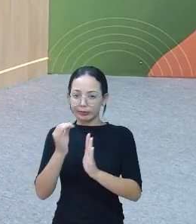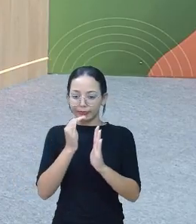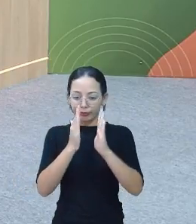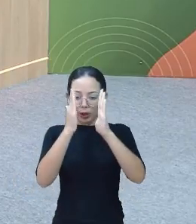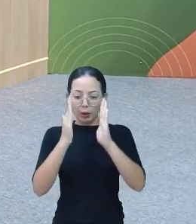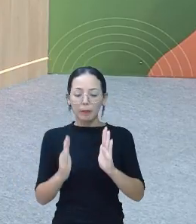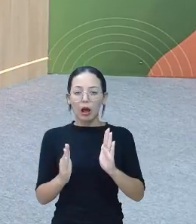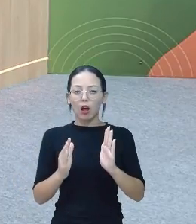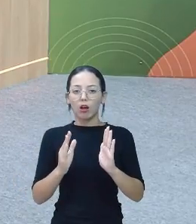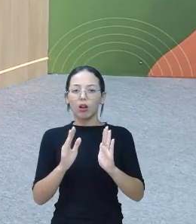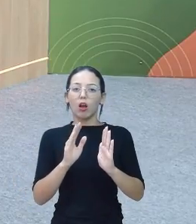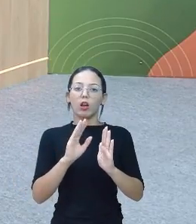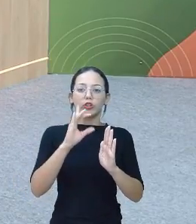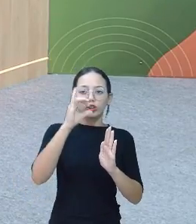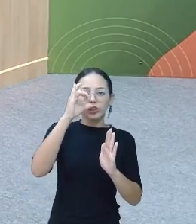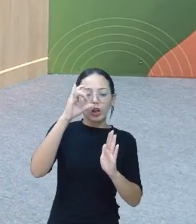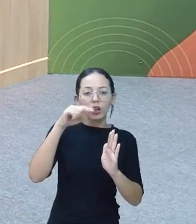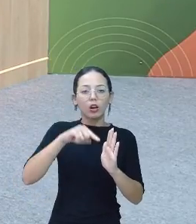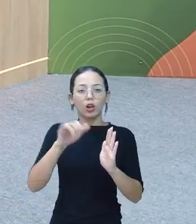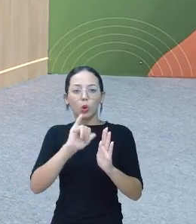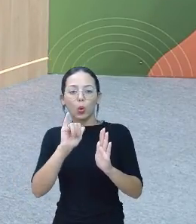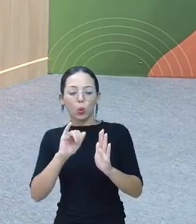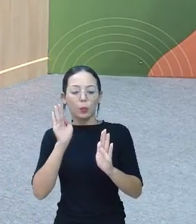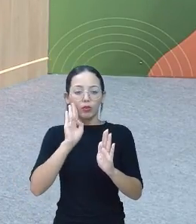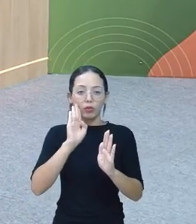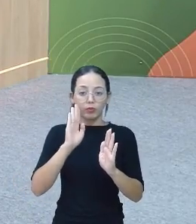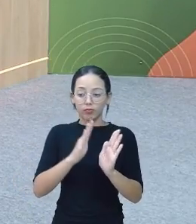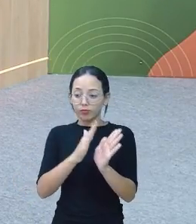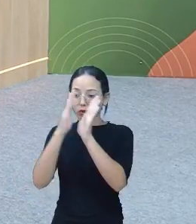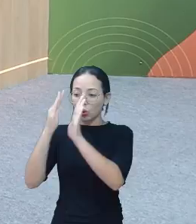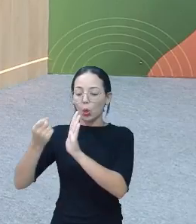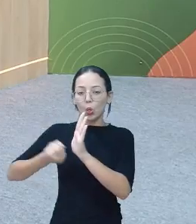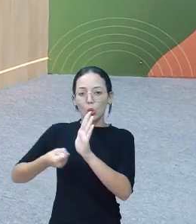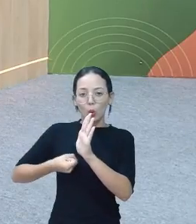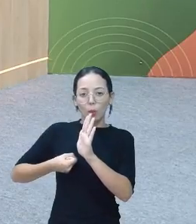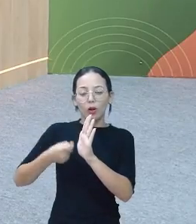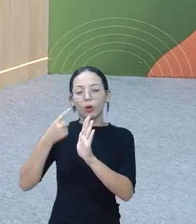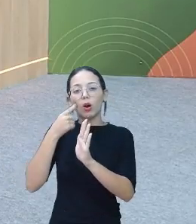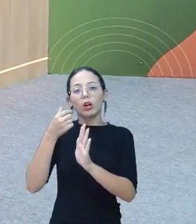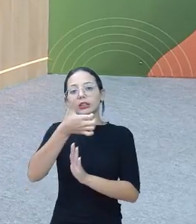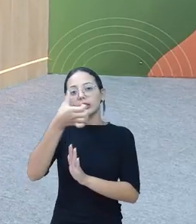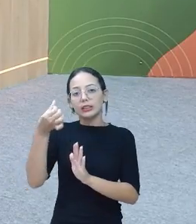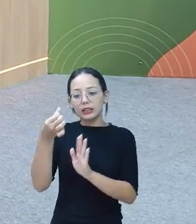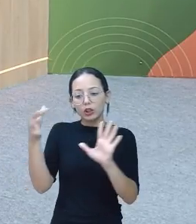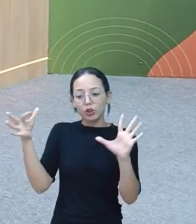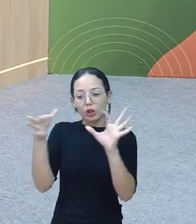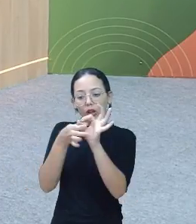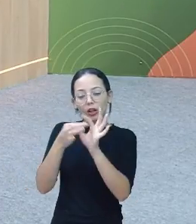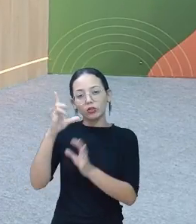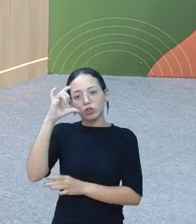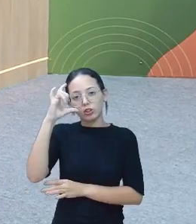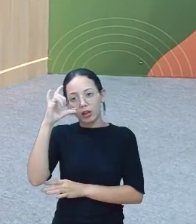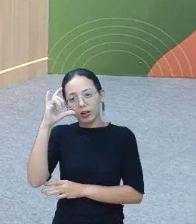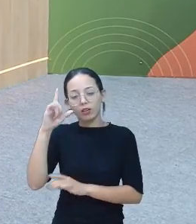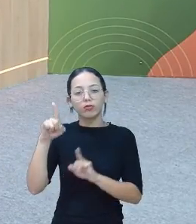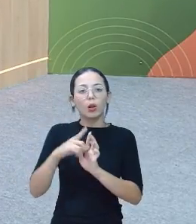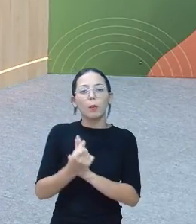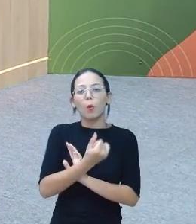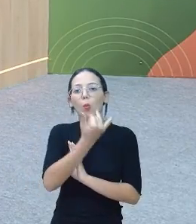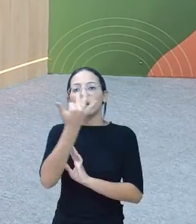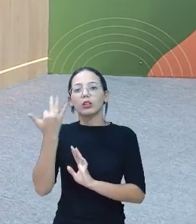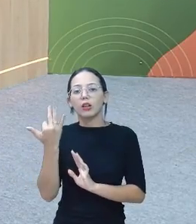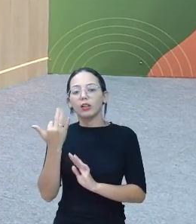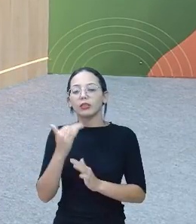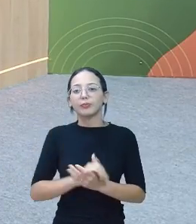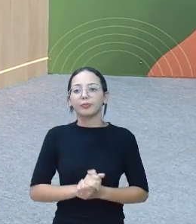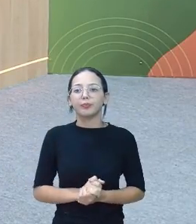no gráfico eu estou vendo que Instagram está com 16, ou seja, a informação relacionada a Instagram e a quantidade é